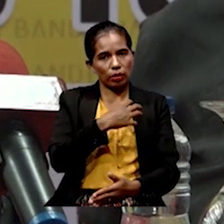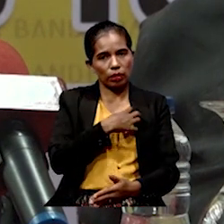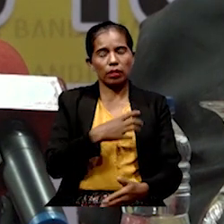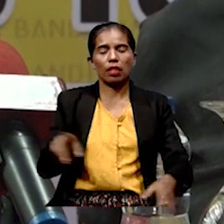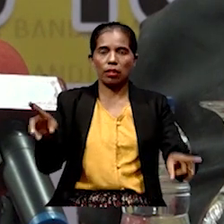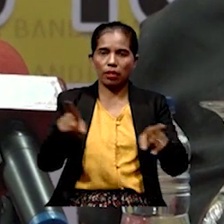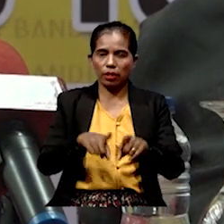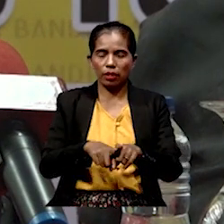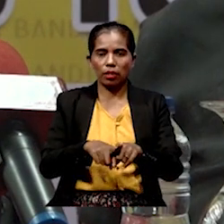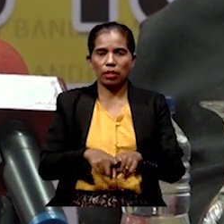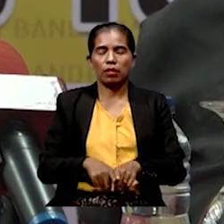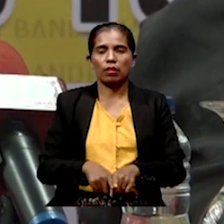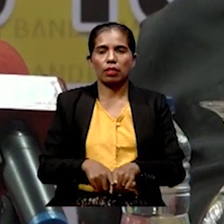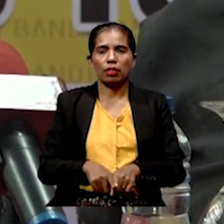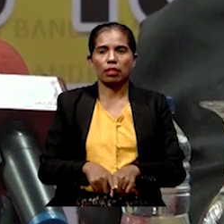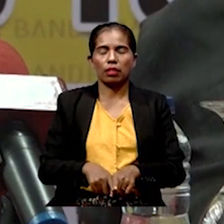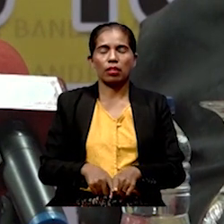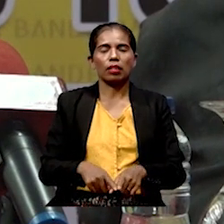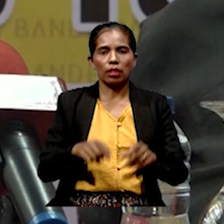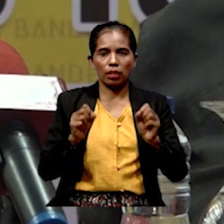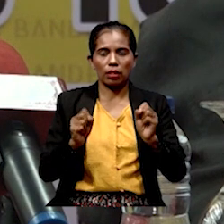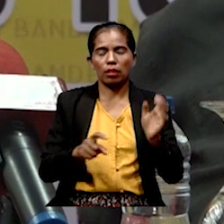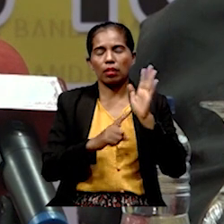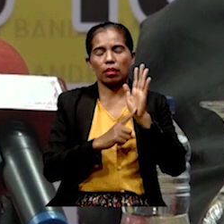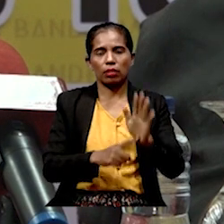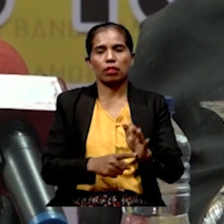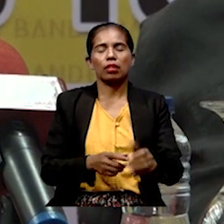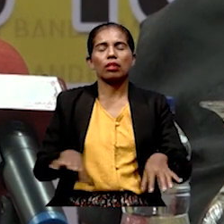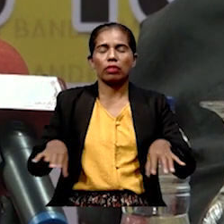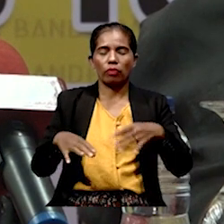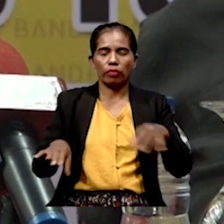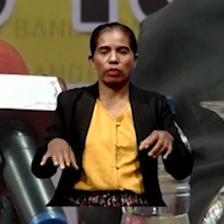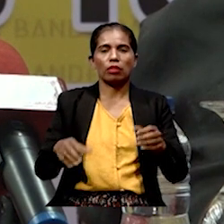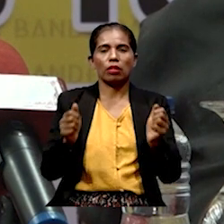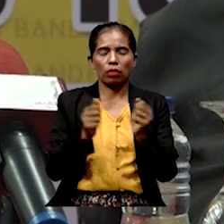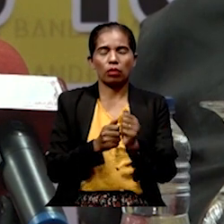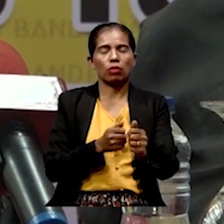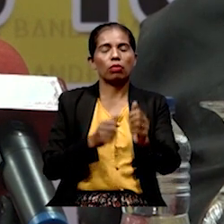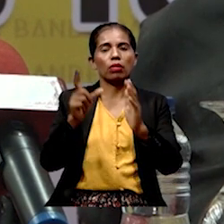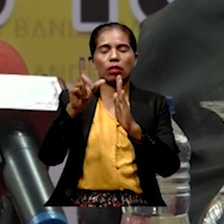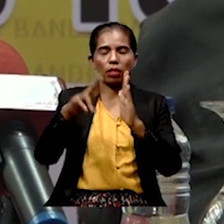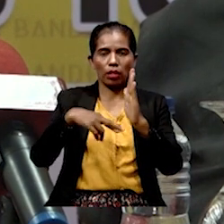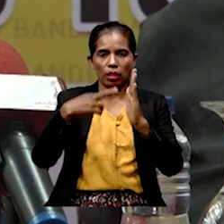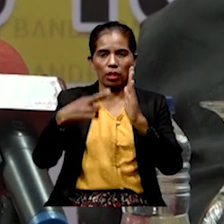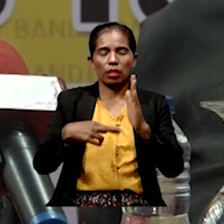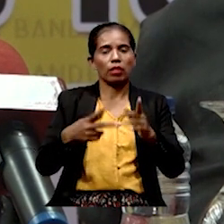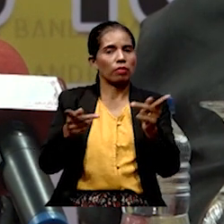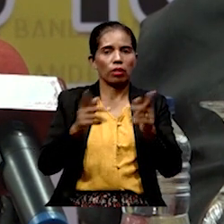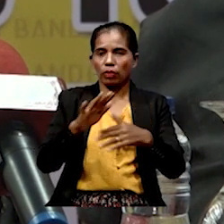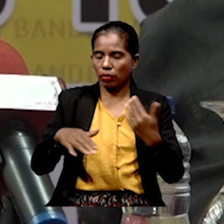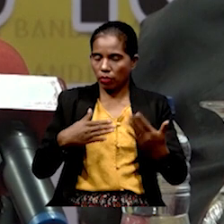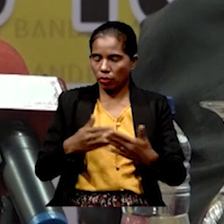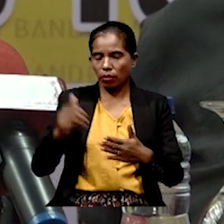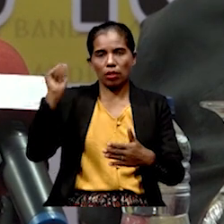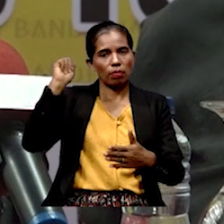hanesan, e a ronda uluk, hatene cumpre nia dever, mantém ordem dia e a território tomak, e a campanha